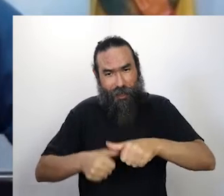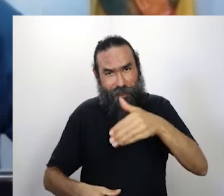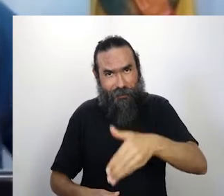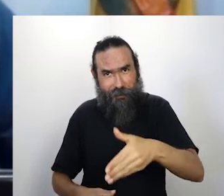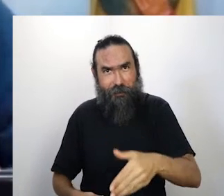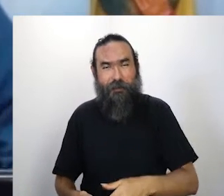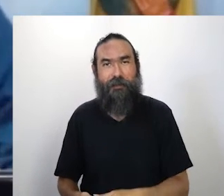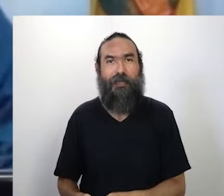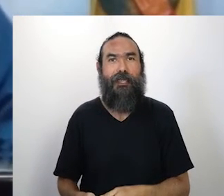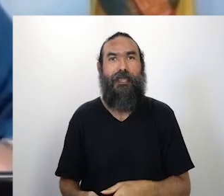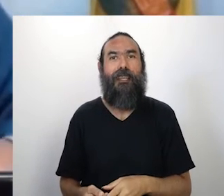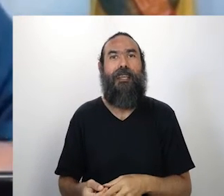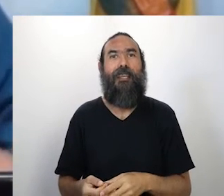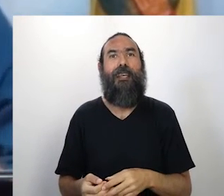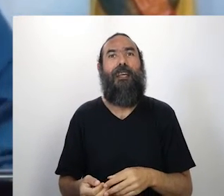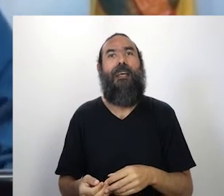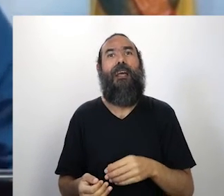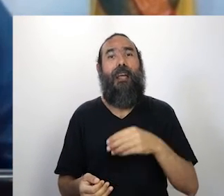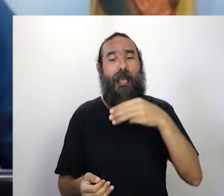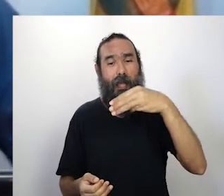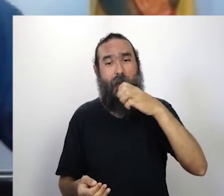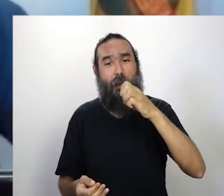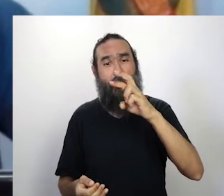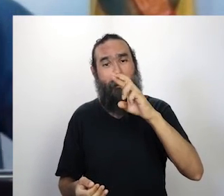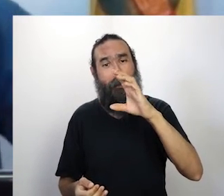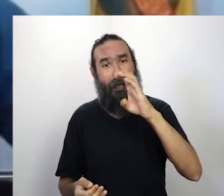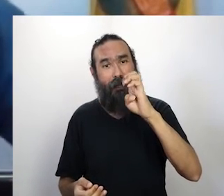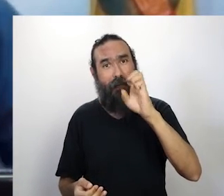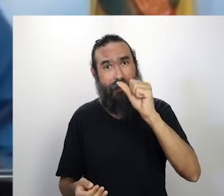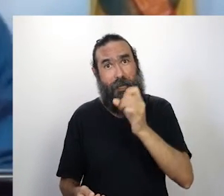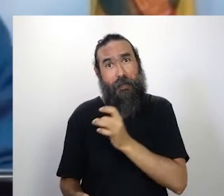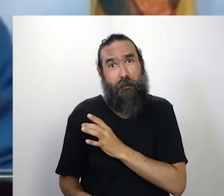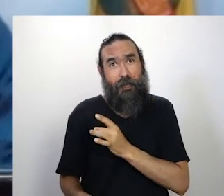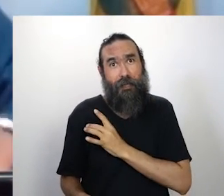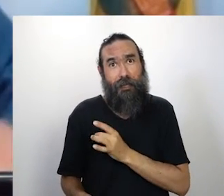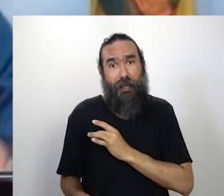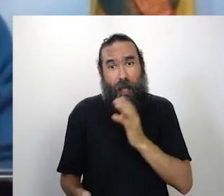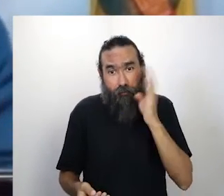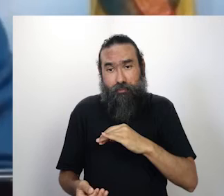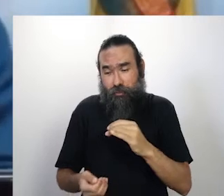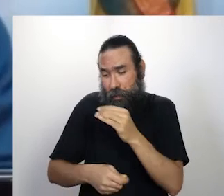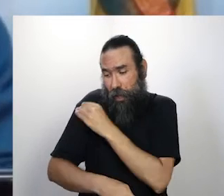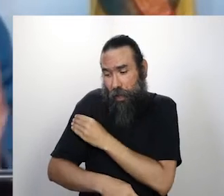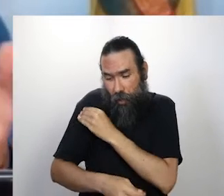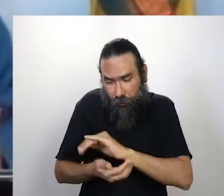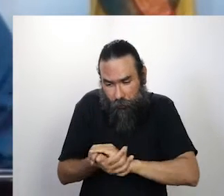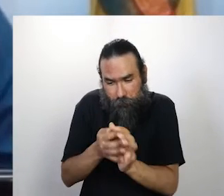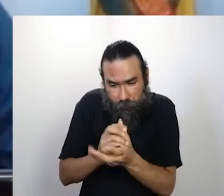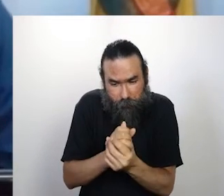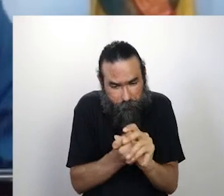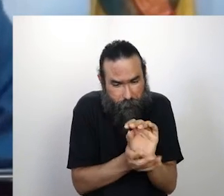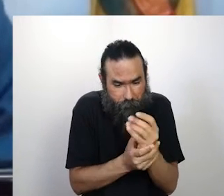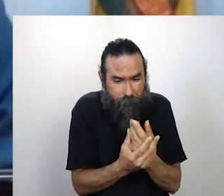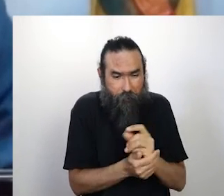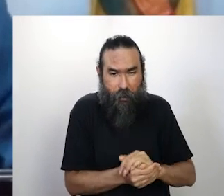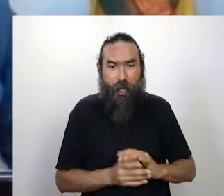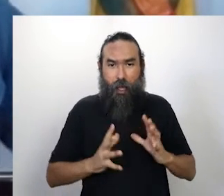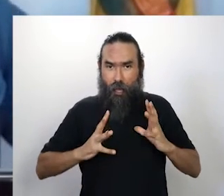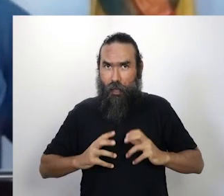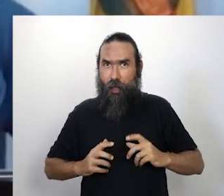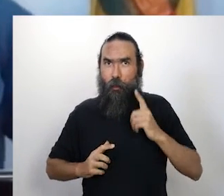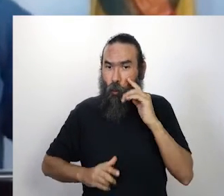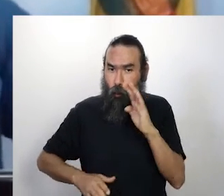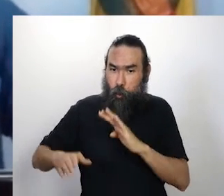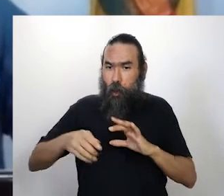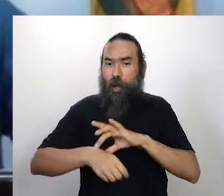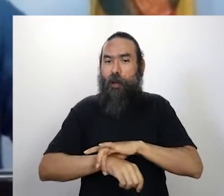cantinho da sala, já passou o álcool em gel na mão, que ela estava com medo da gente aqui. Passou, aí ficou toda organizadinha, aí voltou para